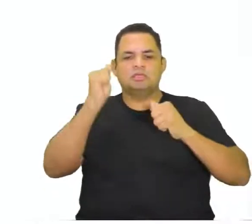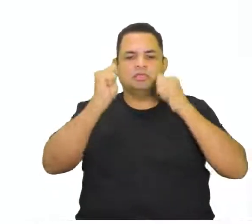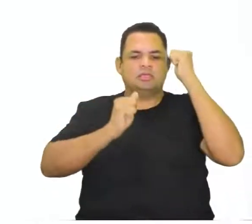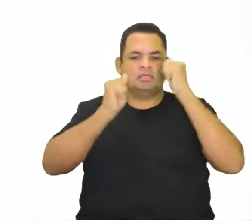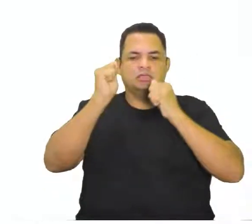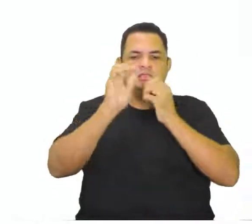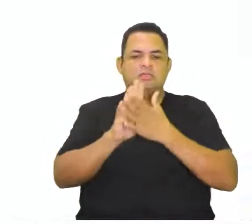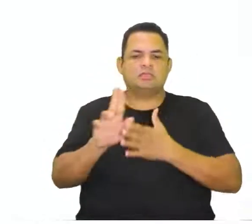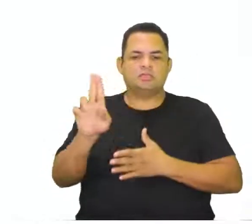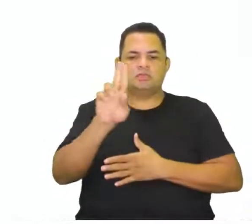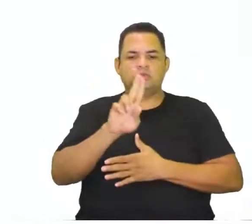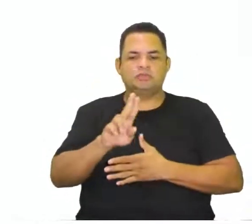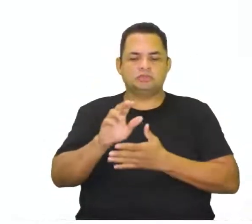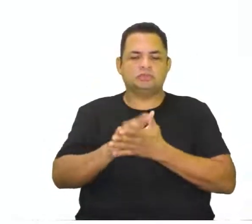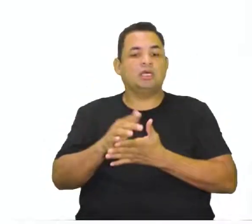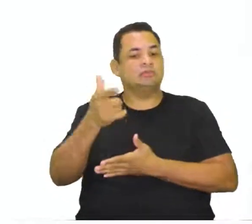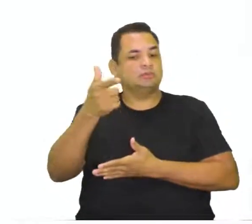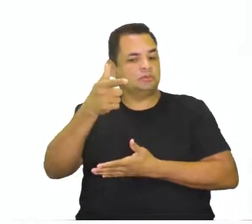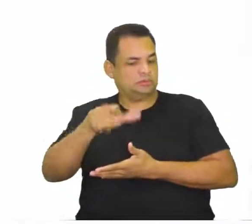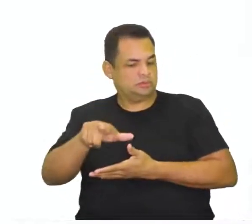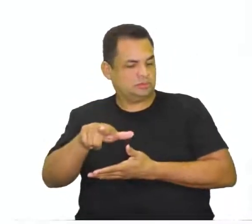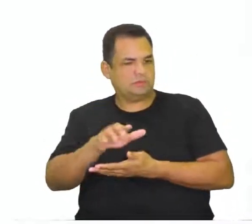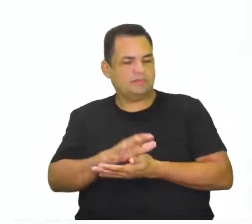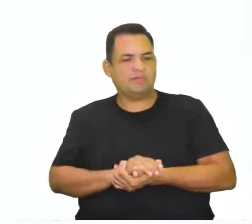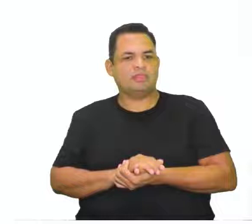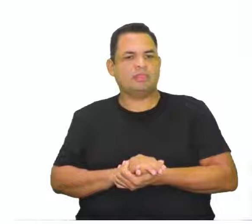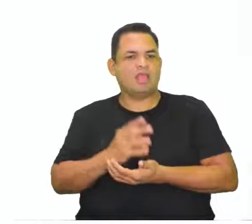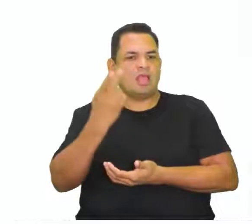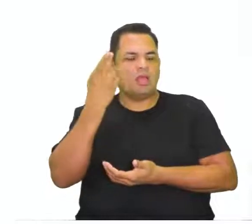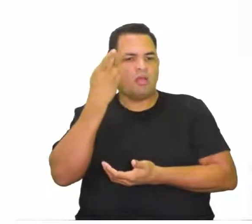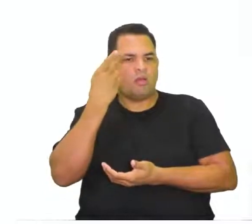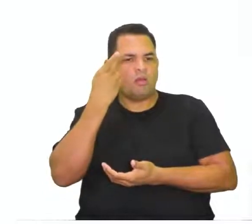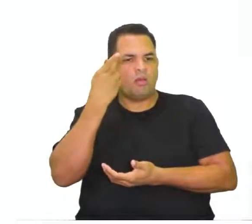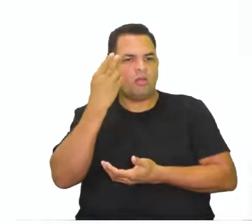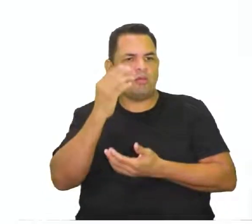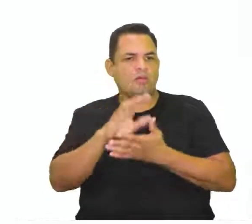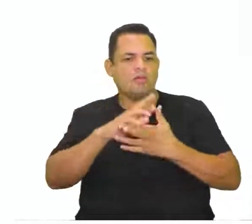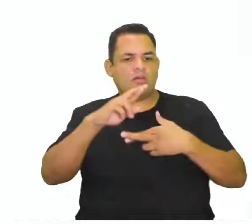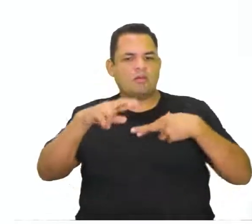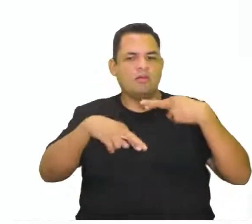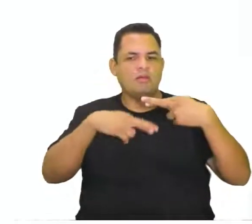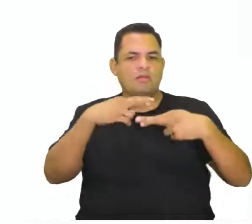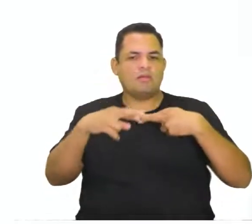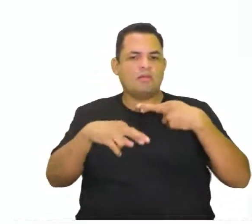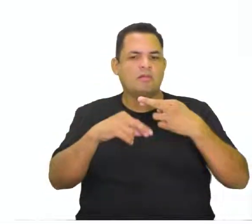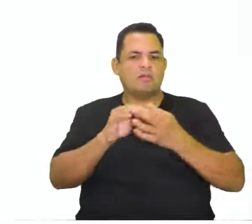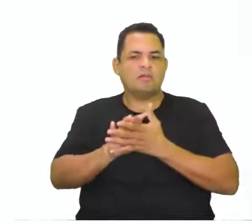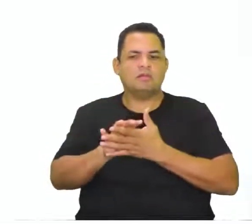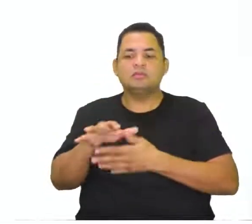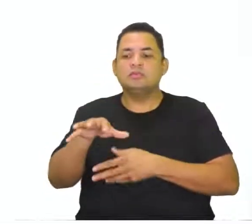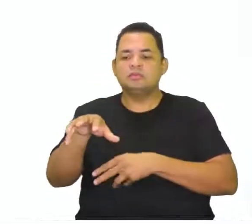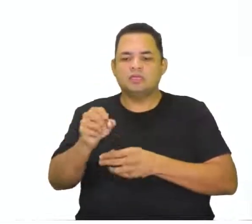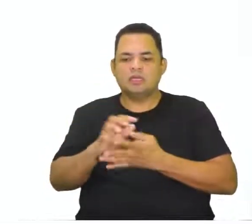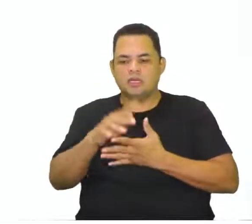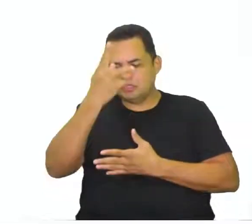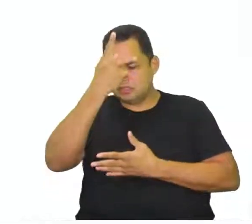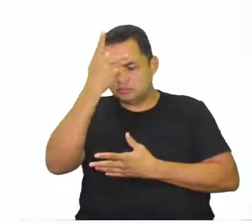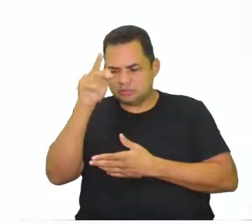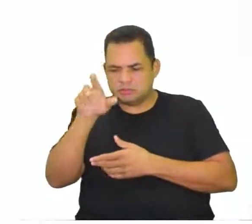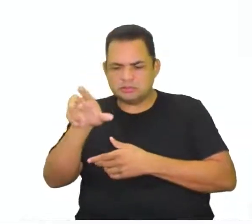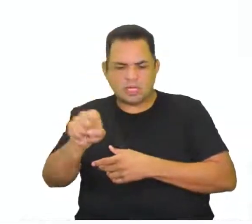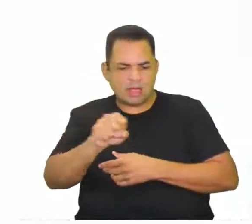de outra forma. Muito comum em relação à reciclagem são os catadores de latinha, que